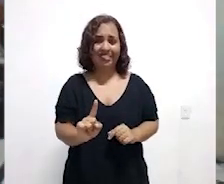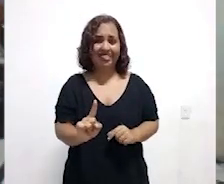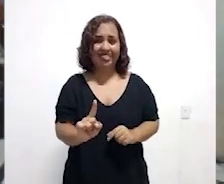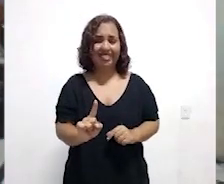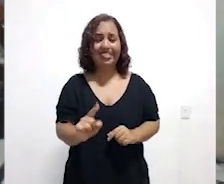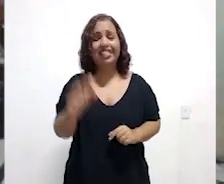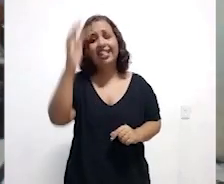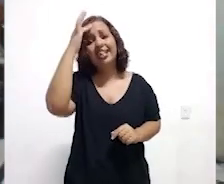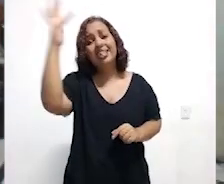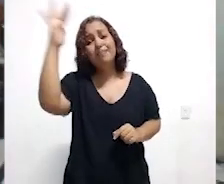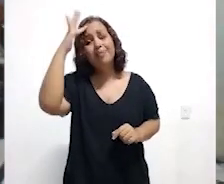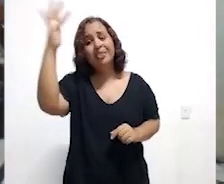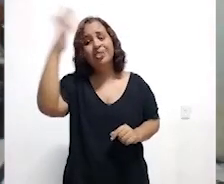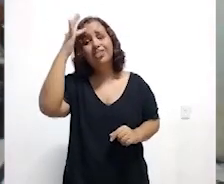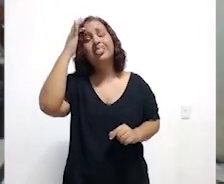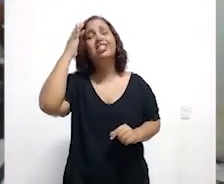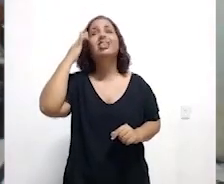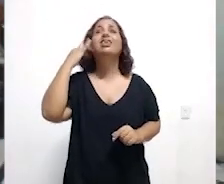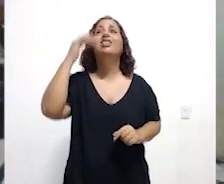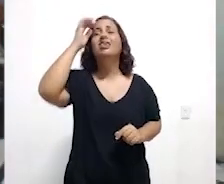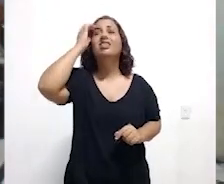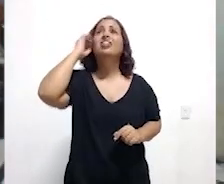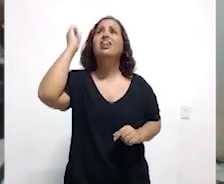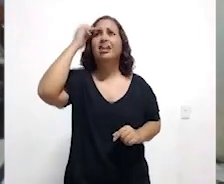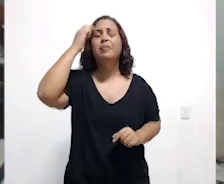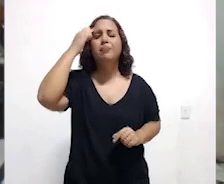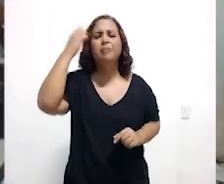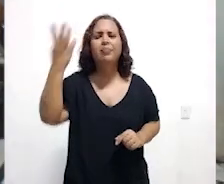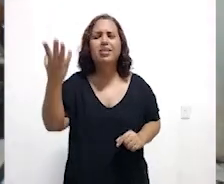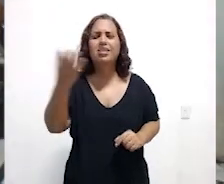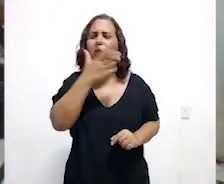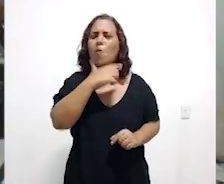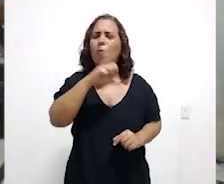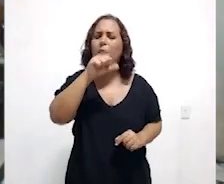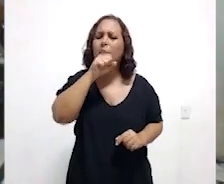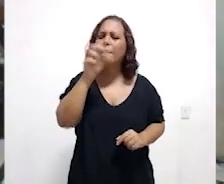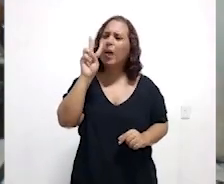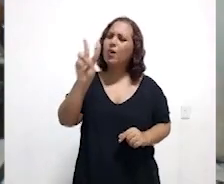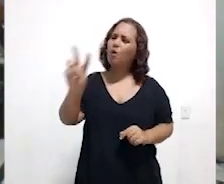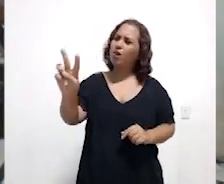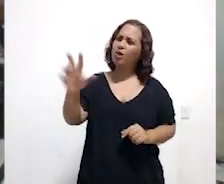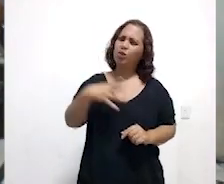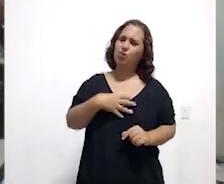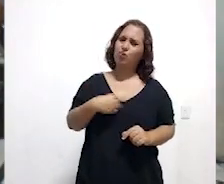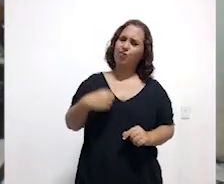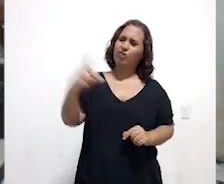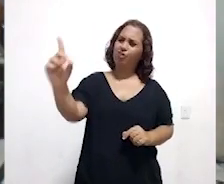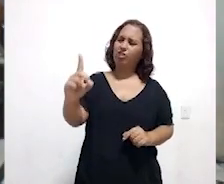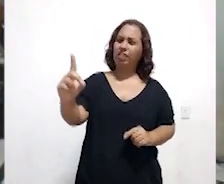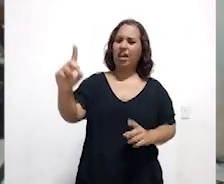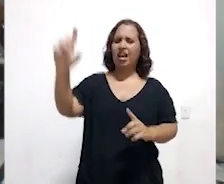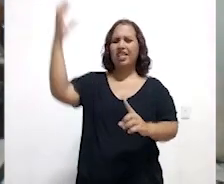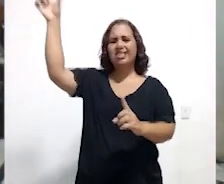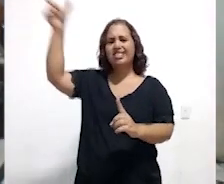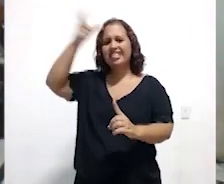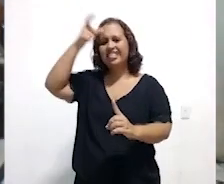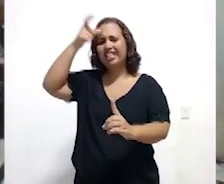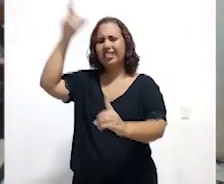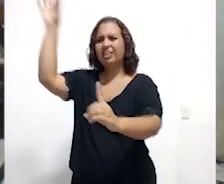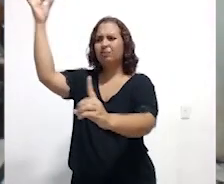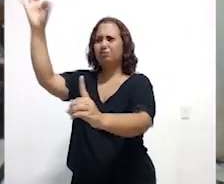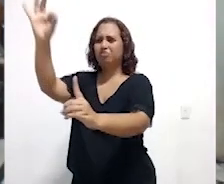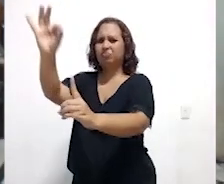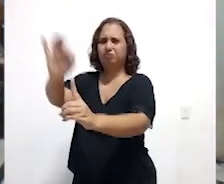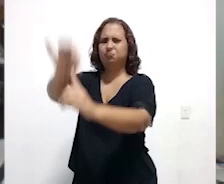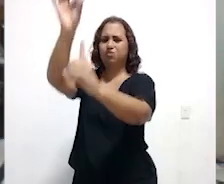Imagina aquele pai olhando seu filho chegar e ele ver o diabo se manifestar imediatamente,